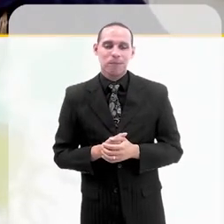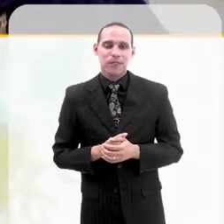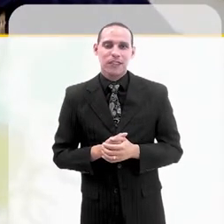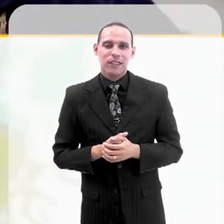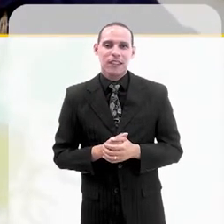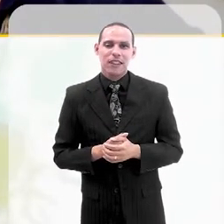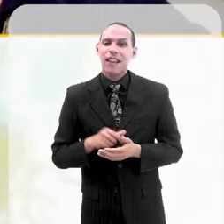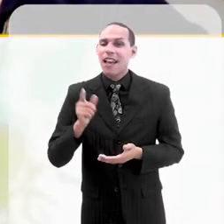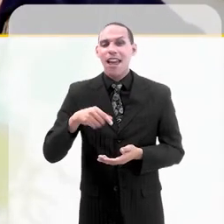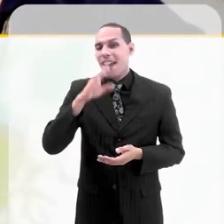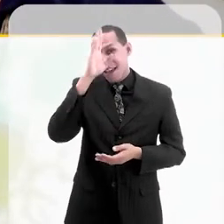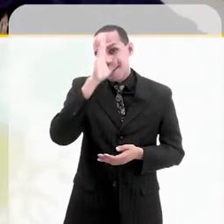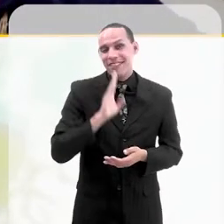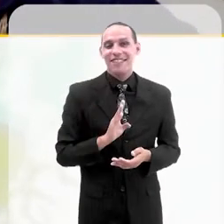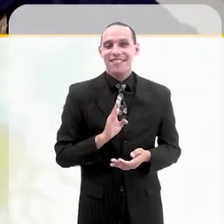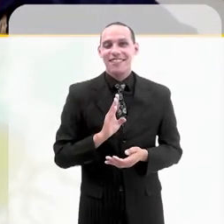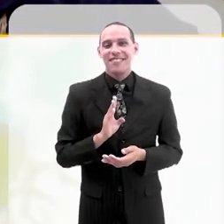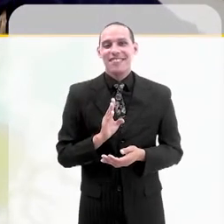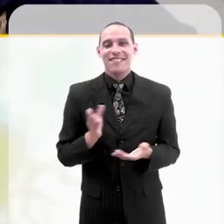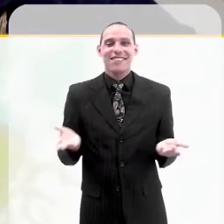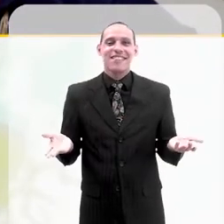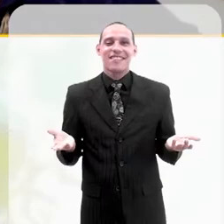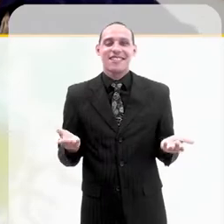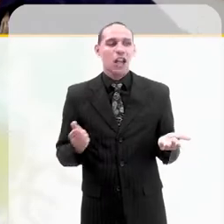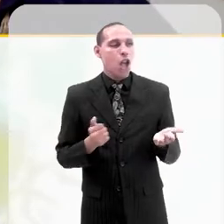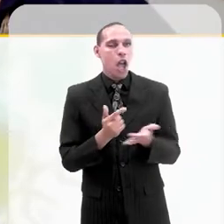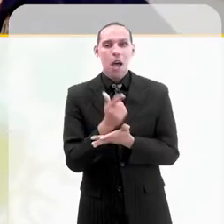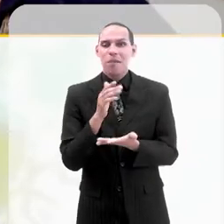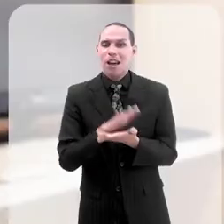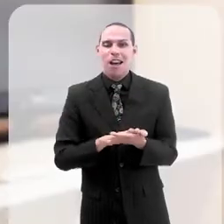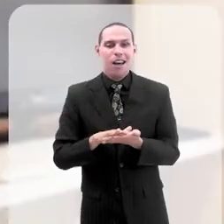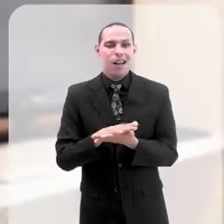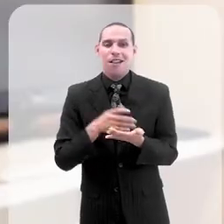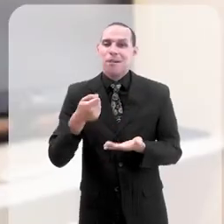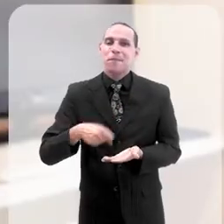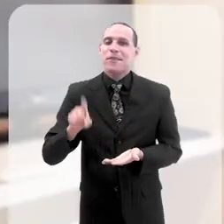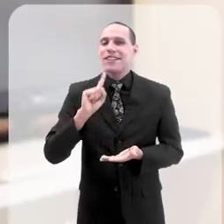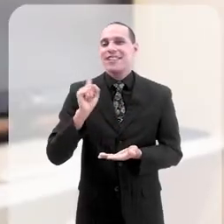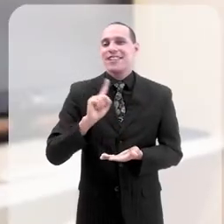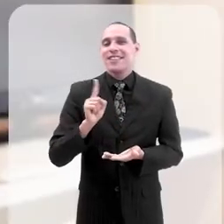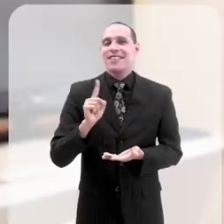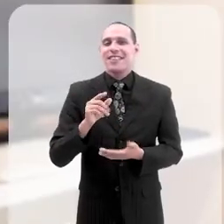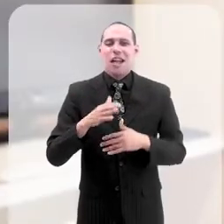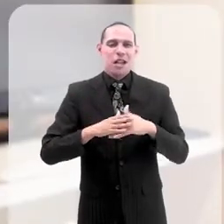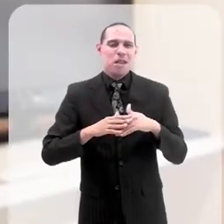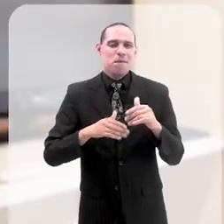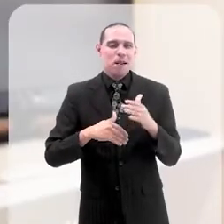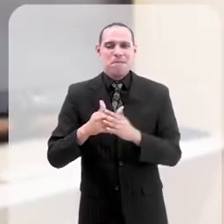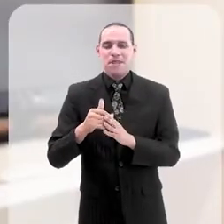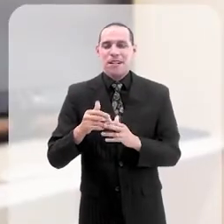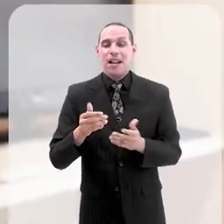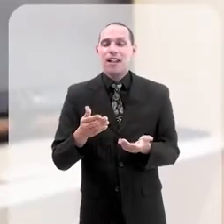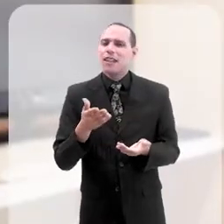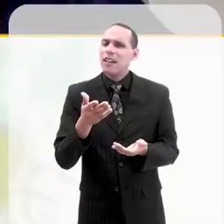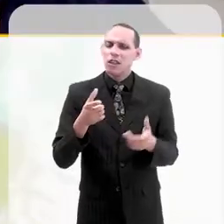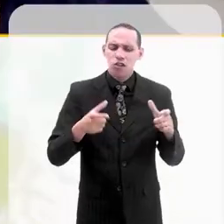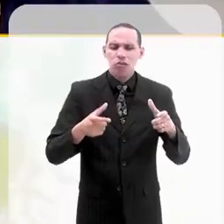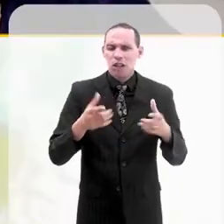é grátis. Você não precisa comprar nada. Você não precisa ter uma Tem algum lugar que a capacitação. pessoa possa